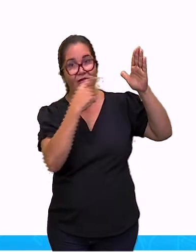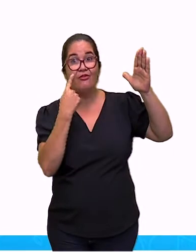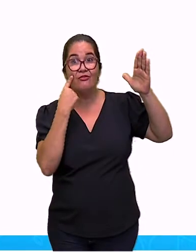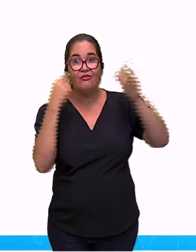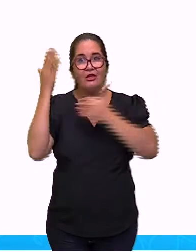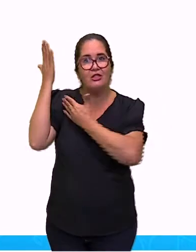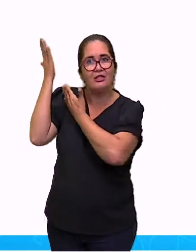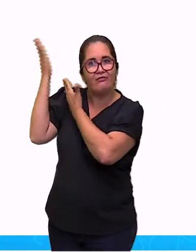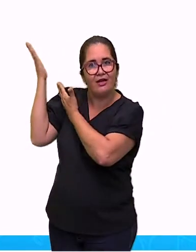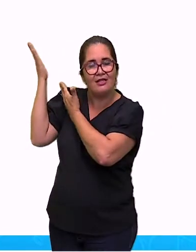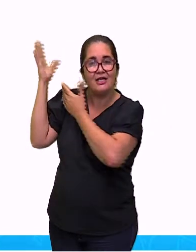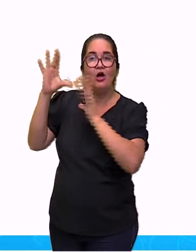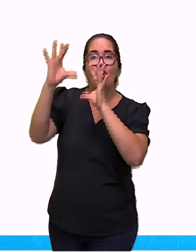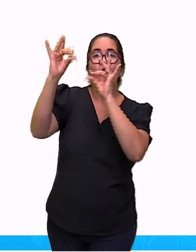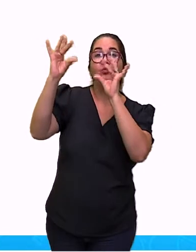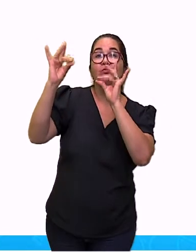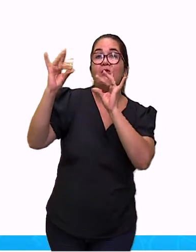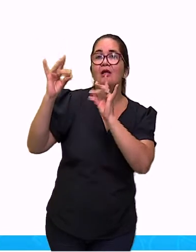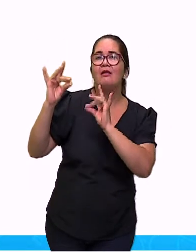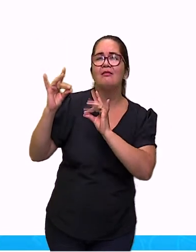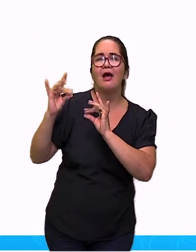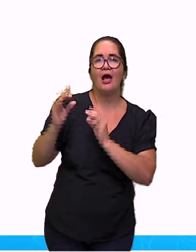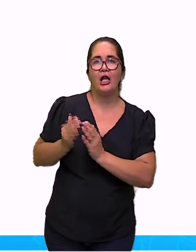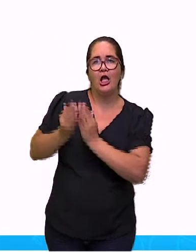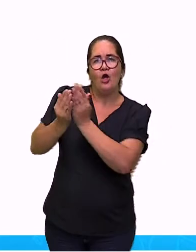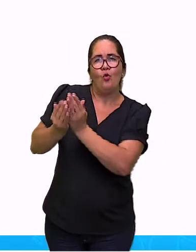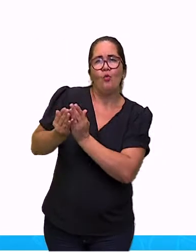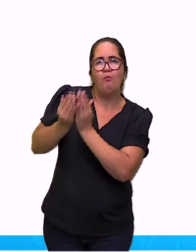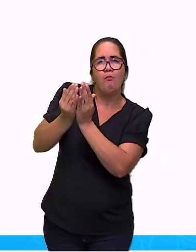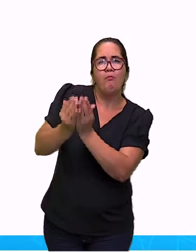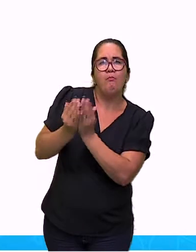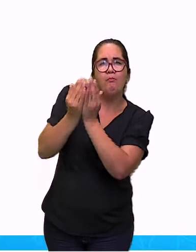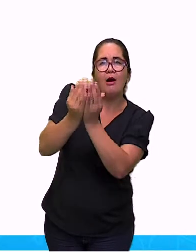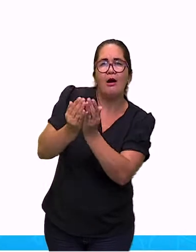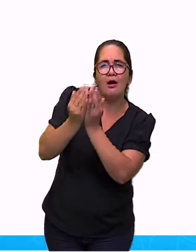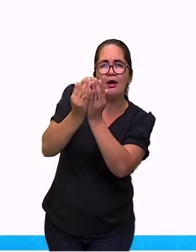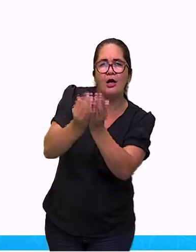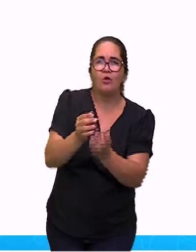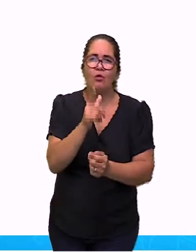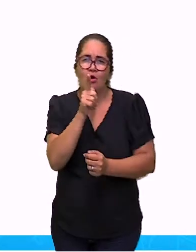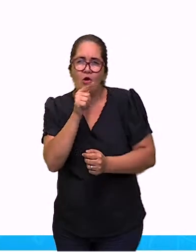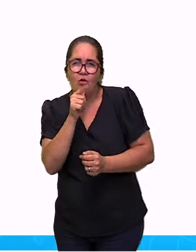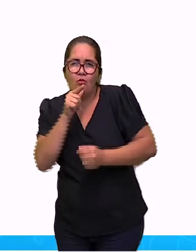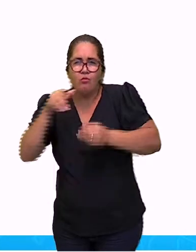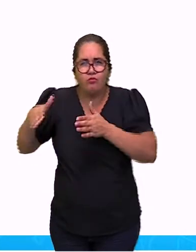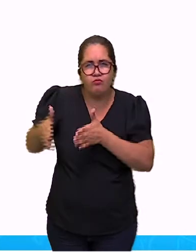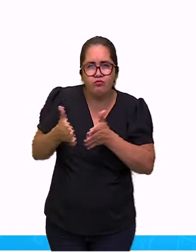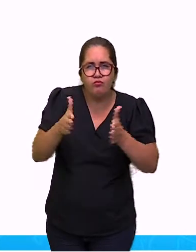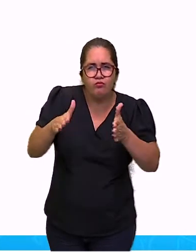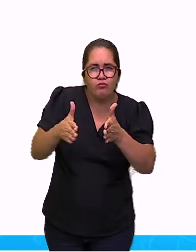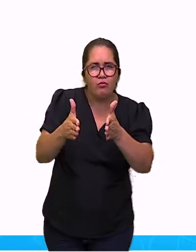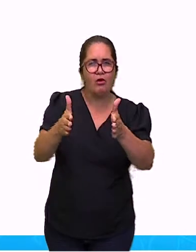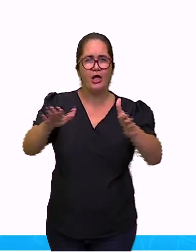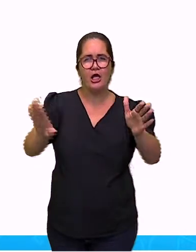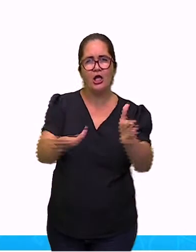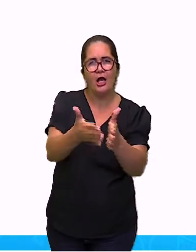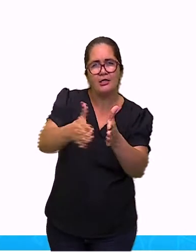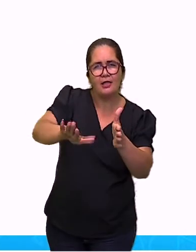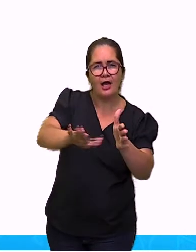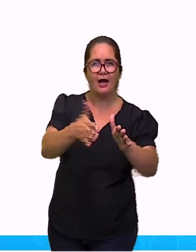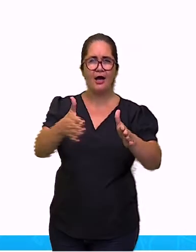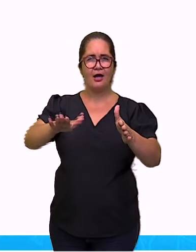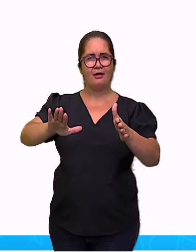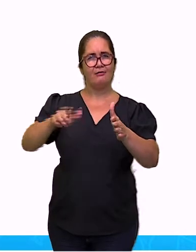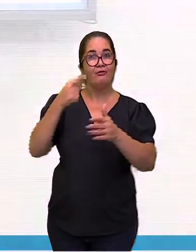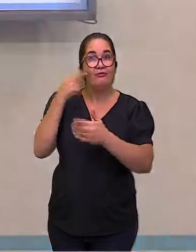Então, assim, é muito interessante. Próximo, você vê ponto a ponto. Quando você distancia da obra, você